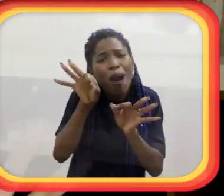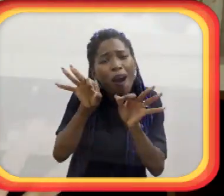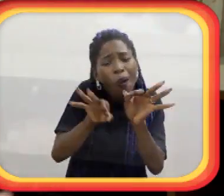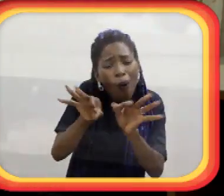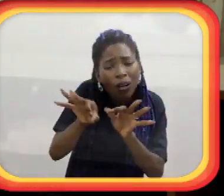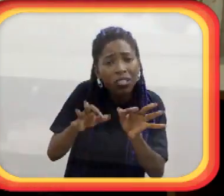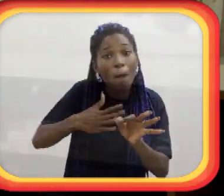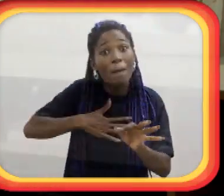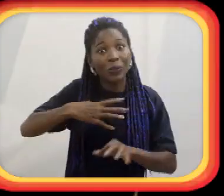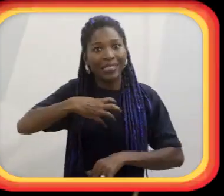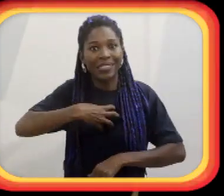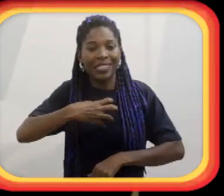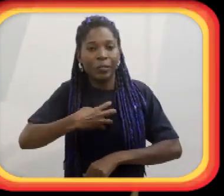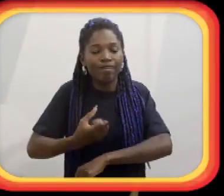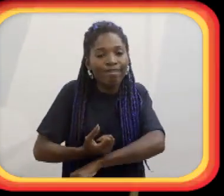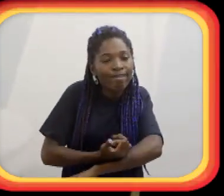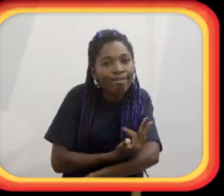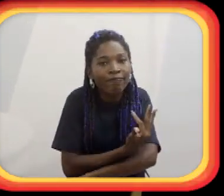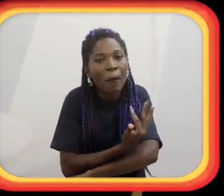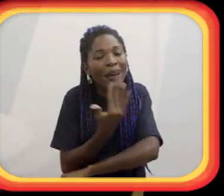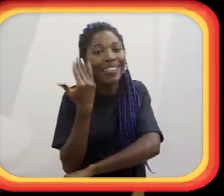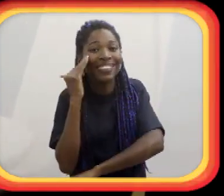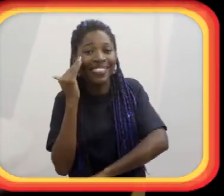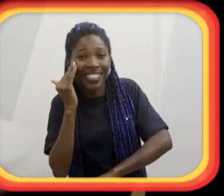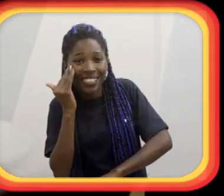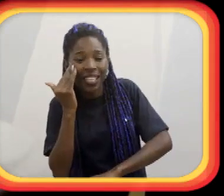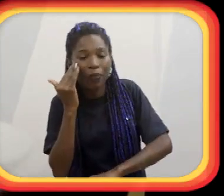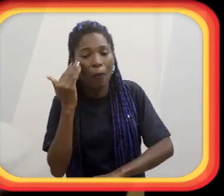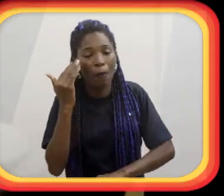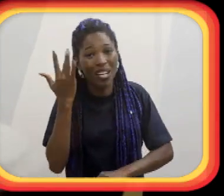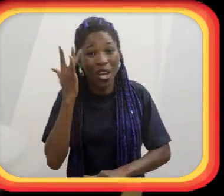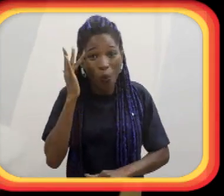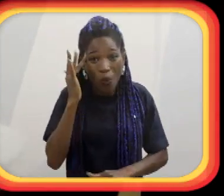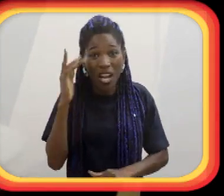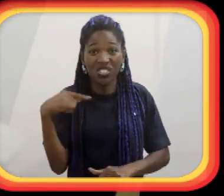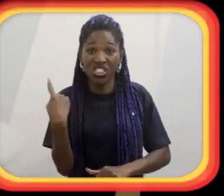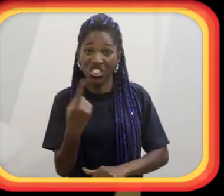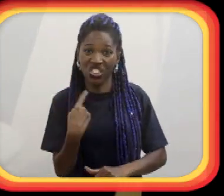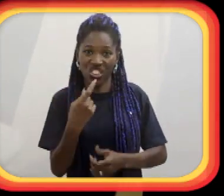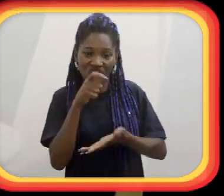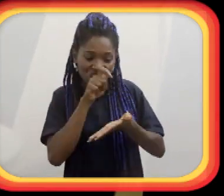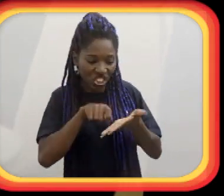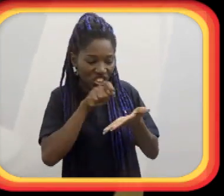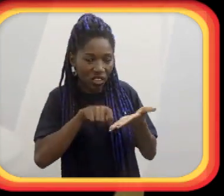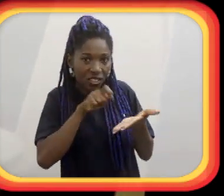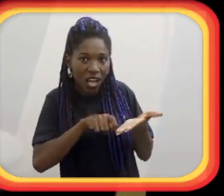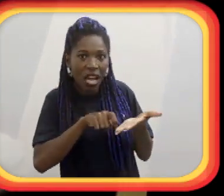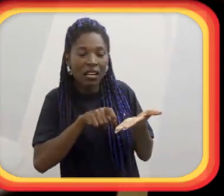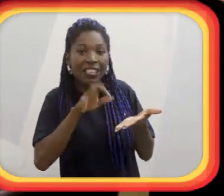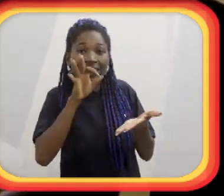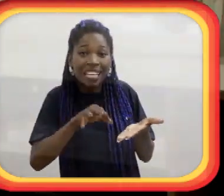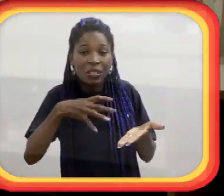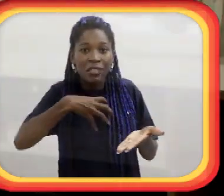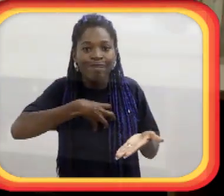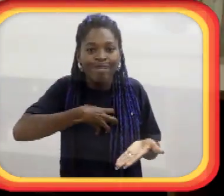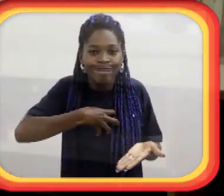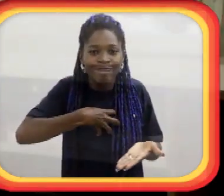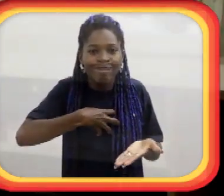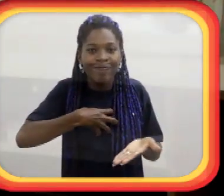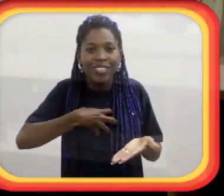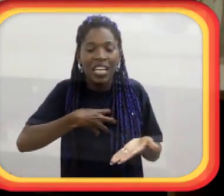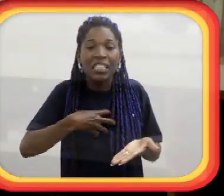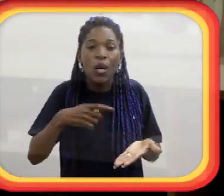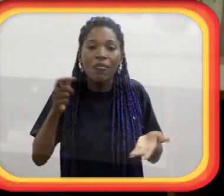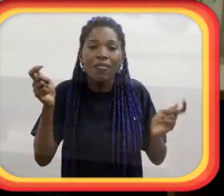elaborar isso, para elaborar os meus sentimentos, para entender. Eu acho que quando a gente nomeia o que está sentindo e o que está passando, a